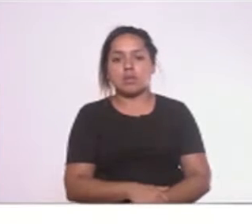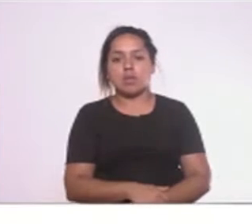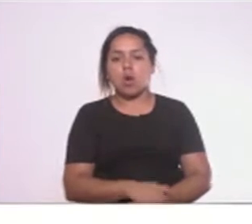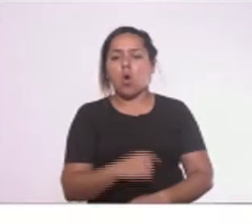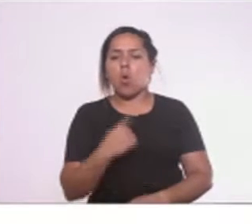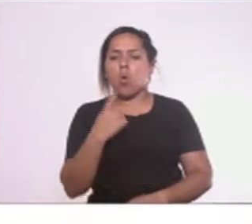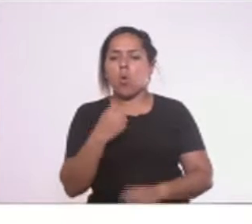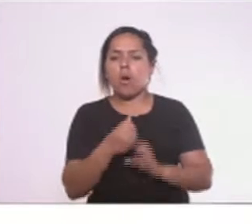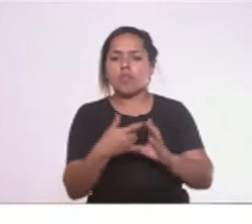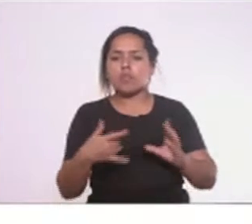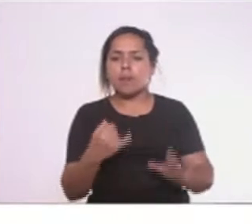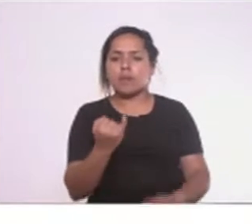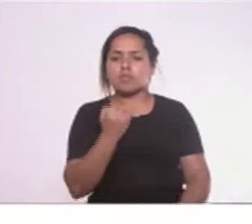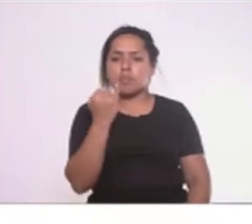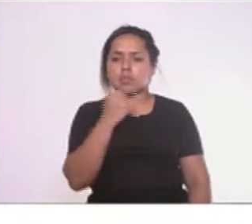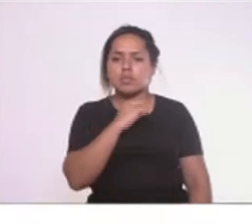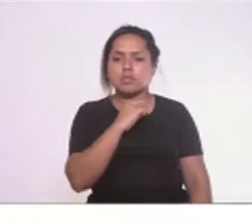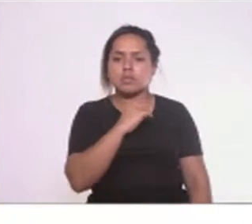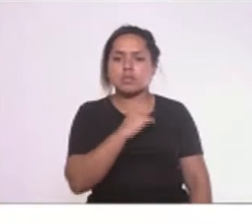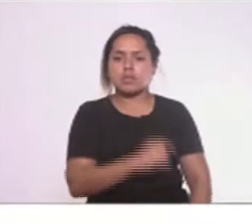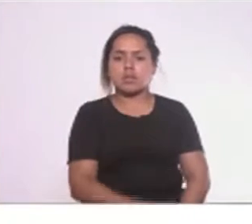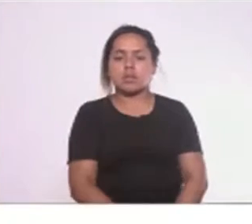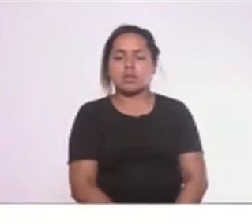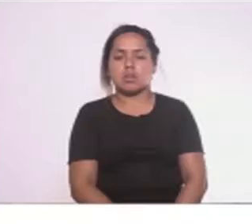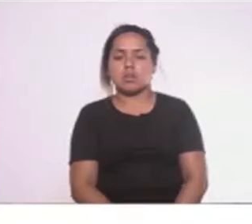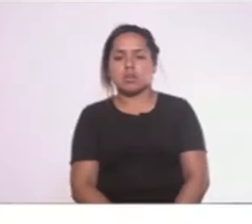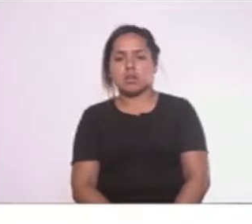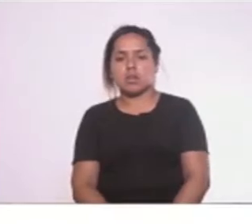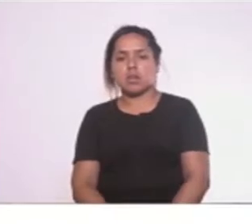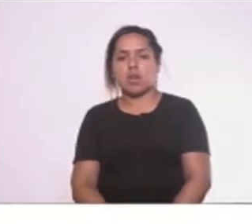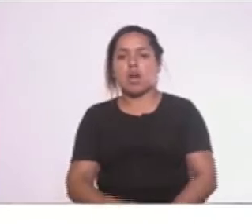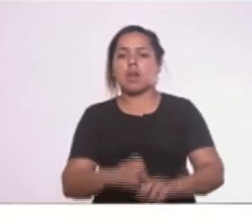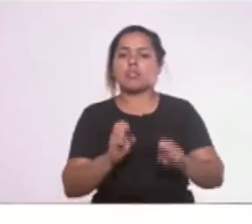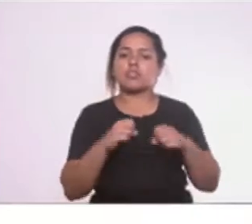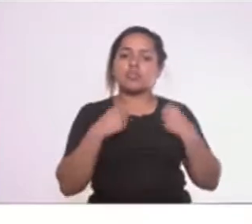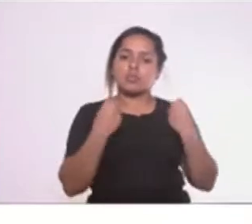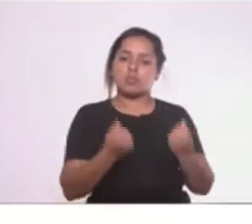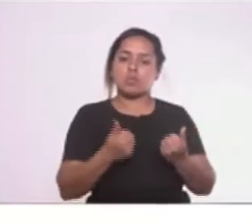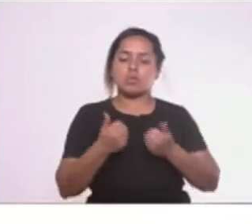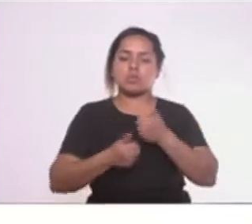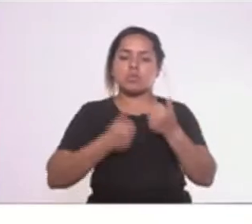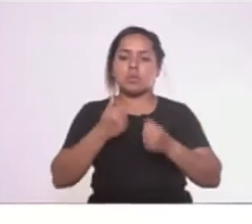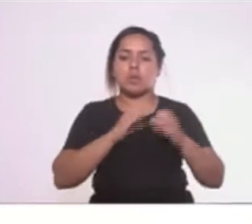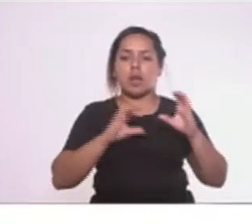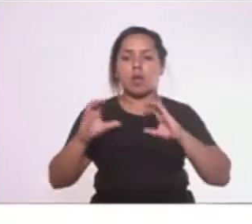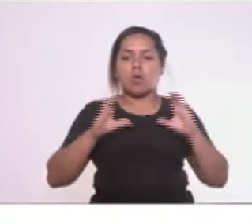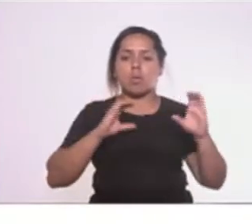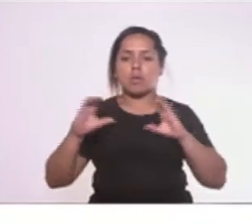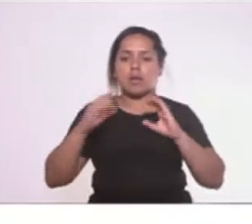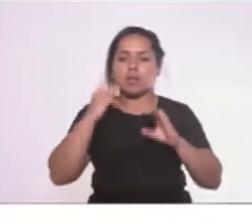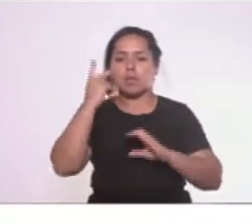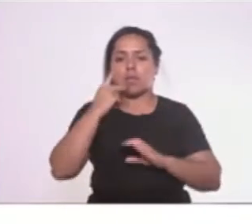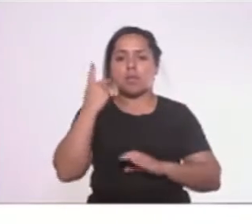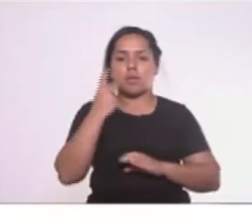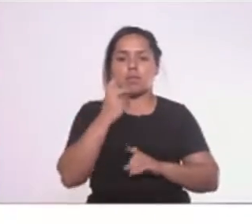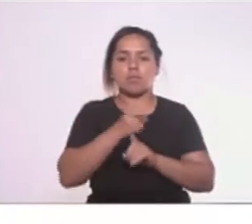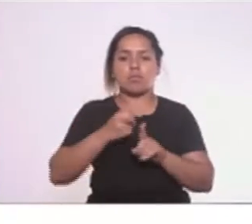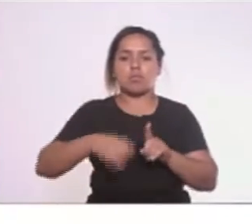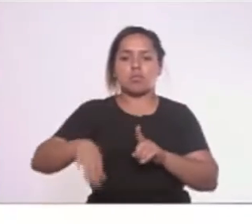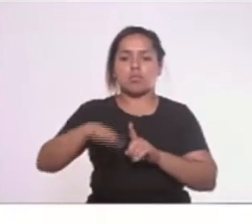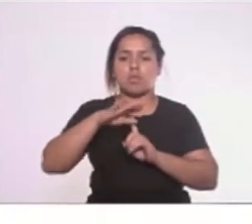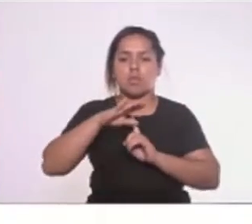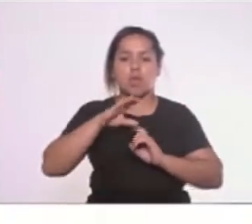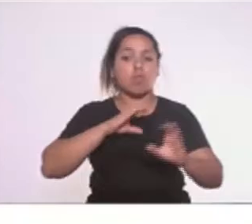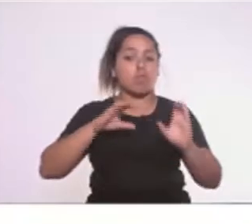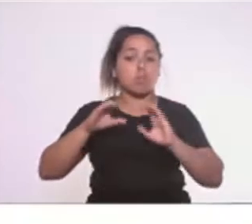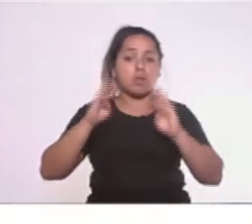também, como balanço, o aspecto relacionado a esse esforço de melhorar a comunicação do parlamento com a sociedade. Eu